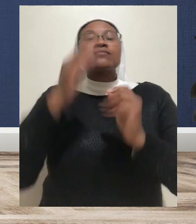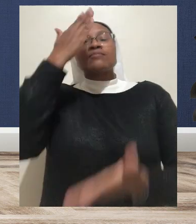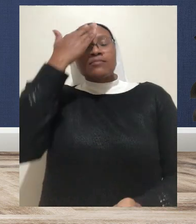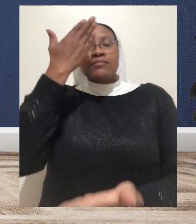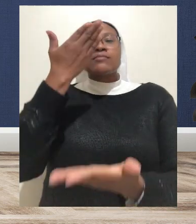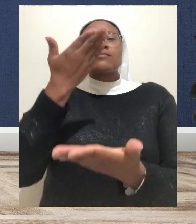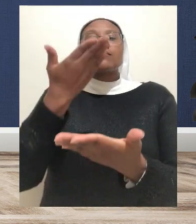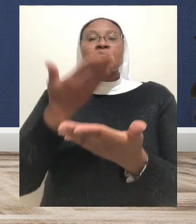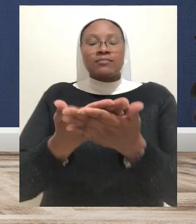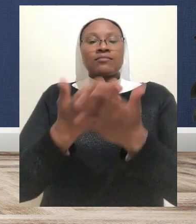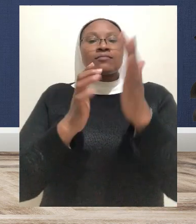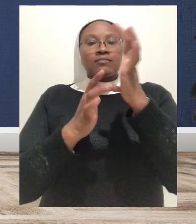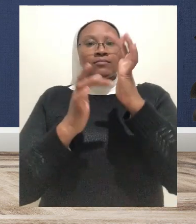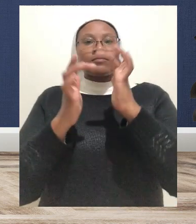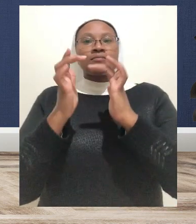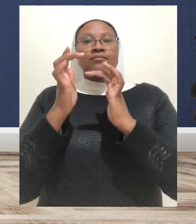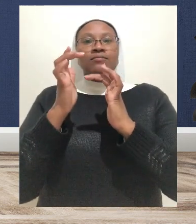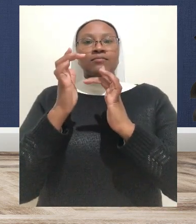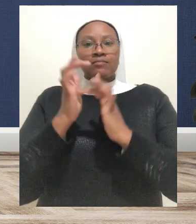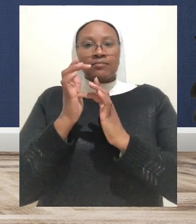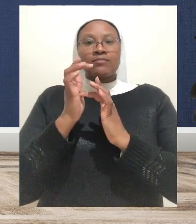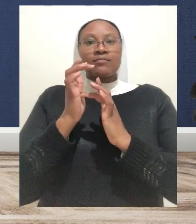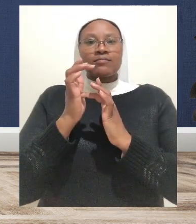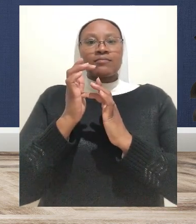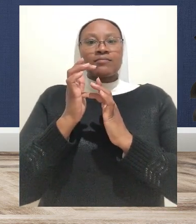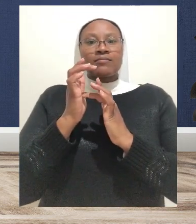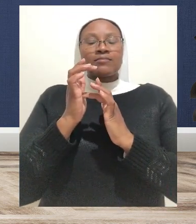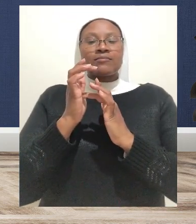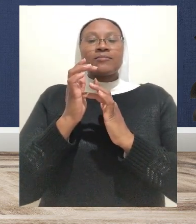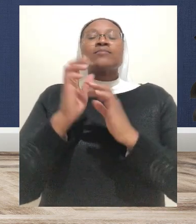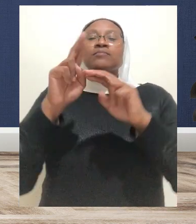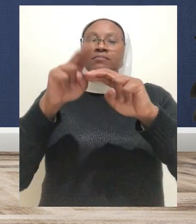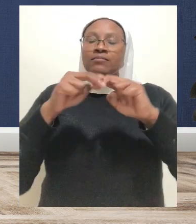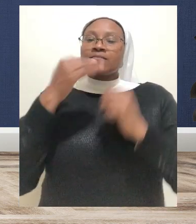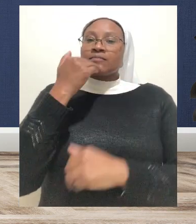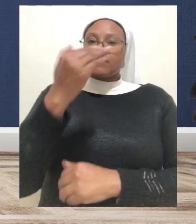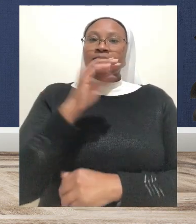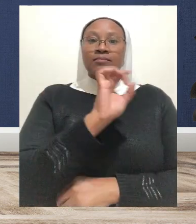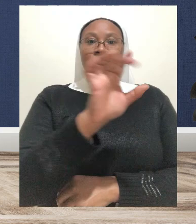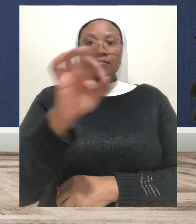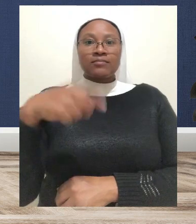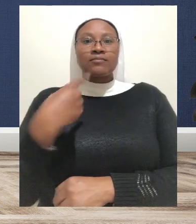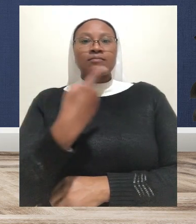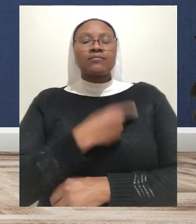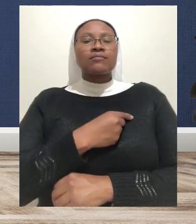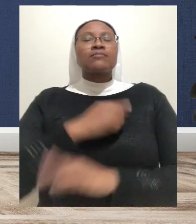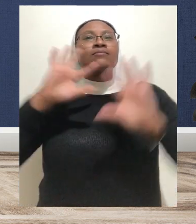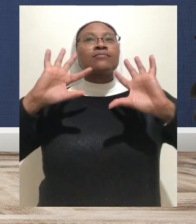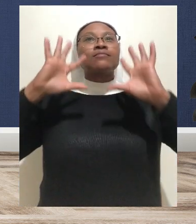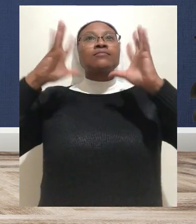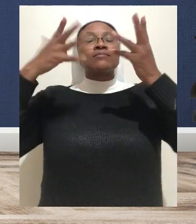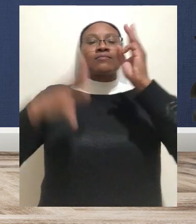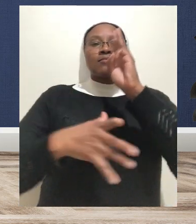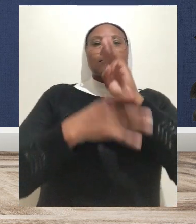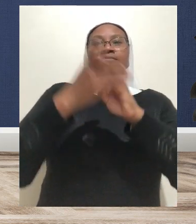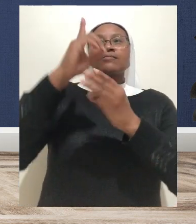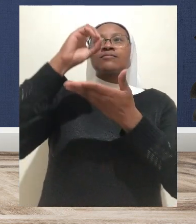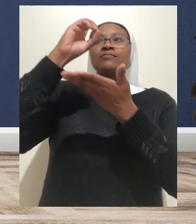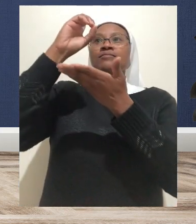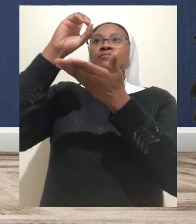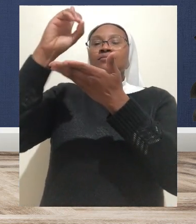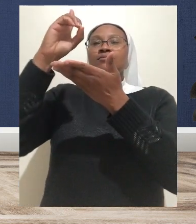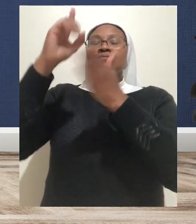condição: acreditar em Jesus Cristo. É isso que Deus pede a cada um de nós. Que a solenidade da